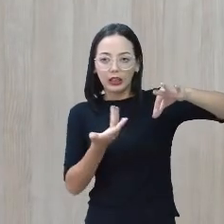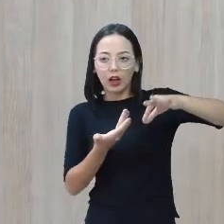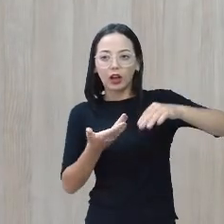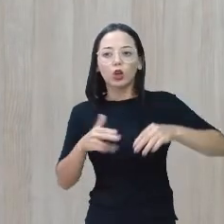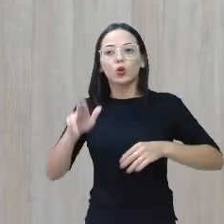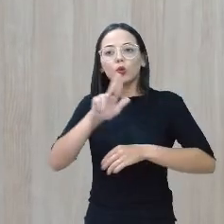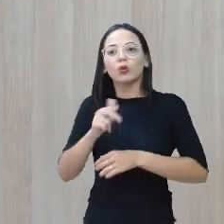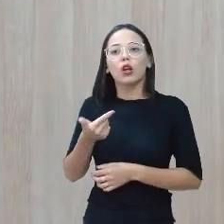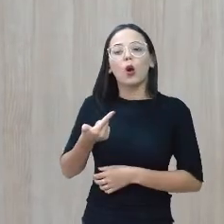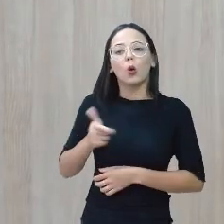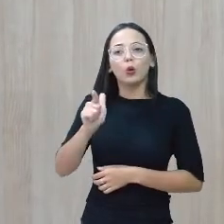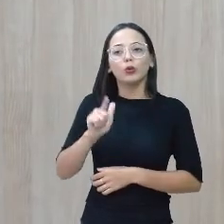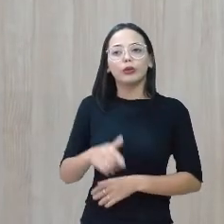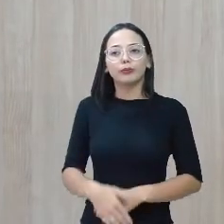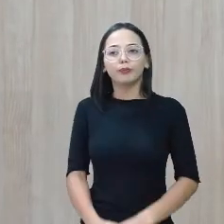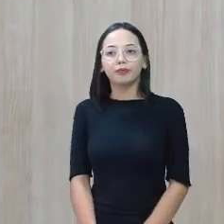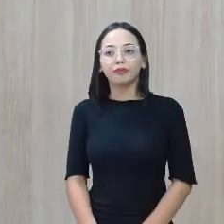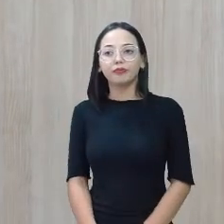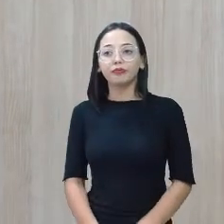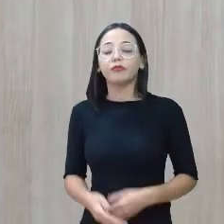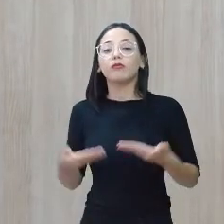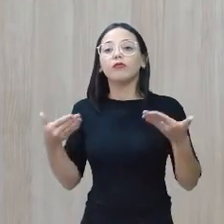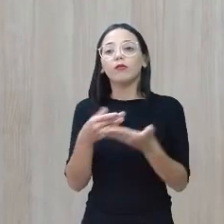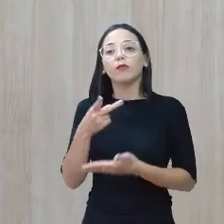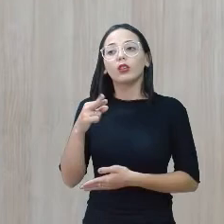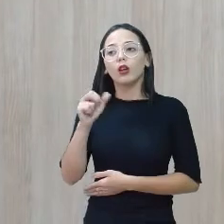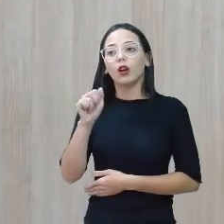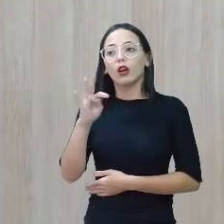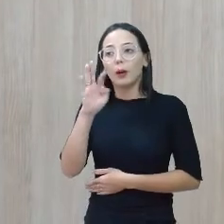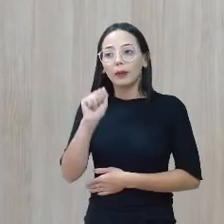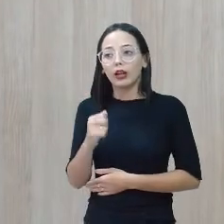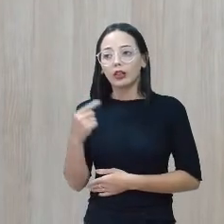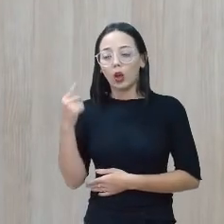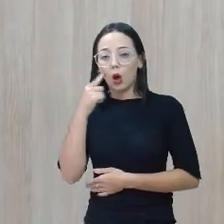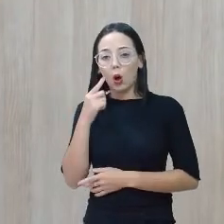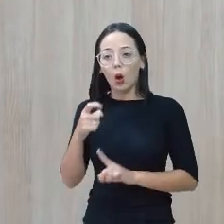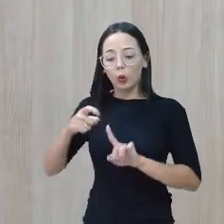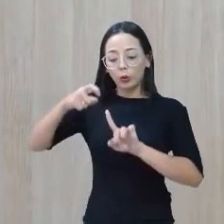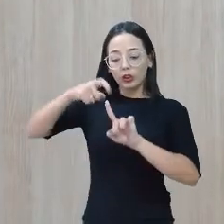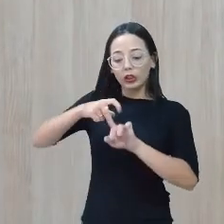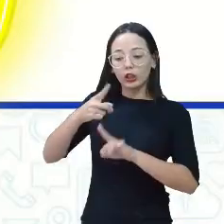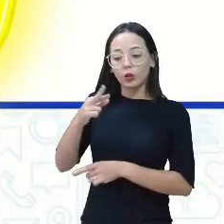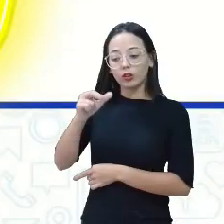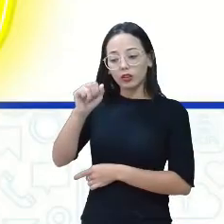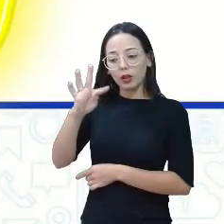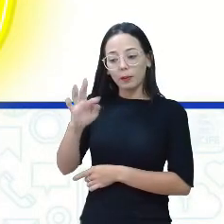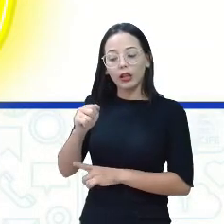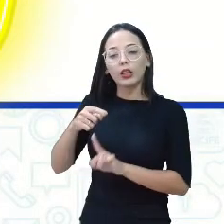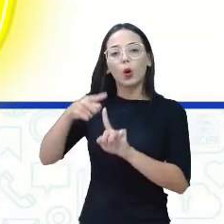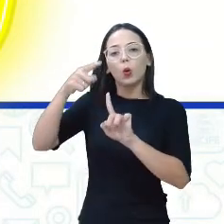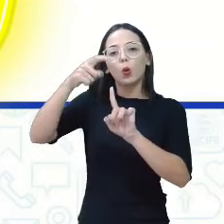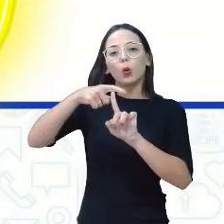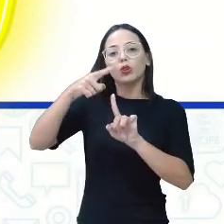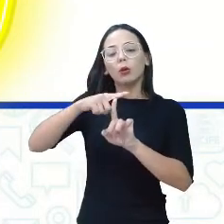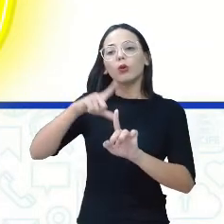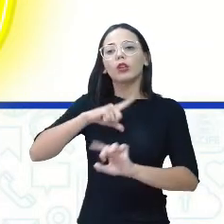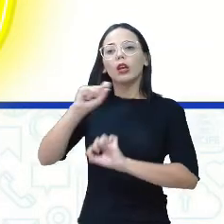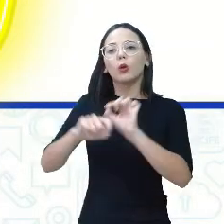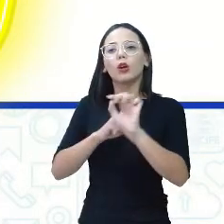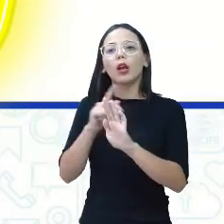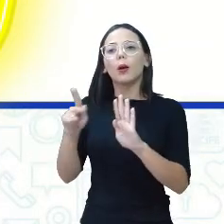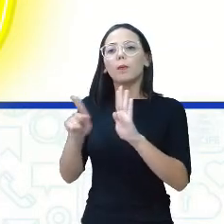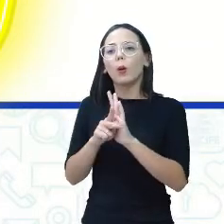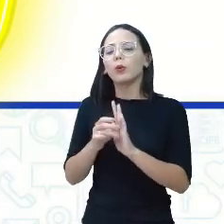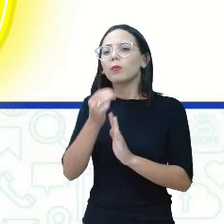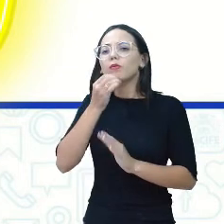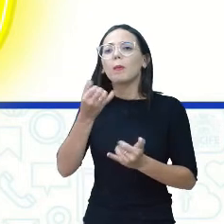procurar outro método. O DIU de prata. O DIU de prata, esse tipo possui a formada de Y e